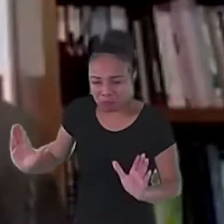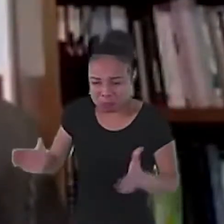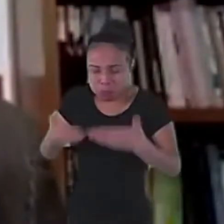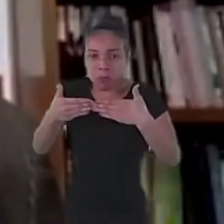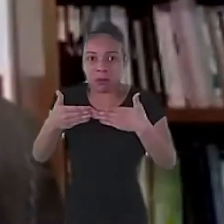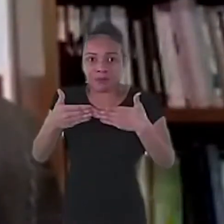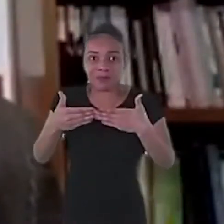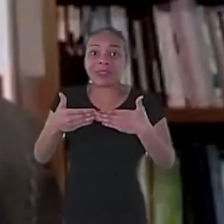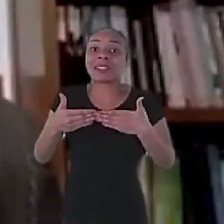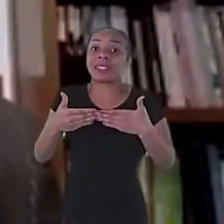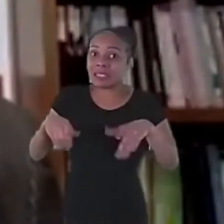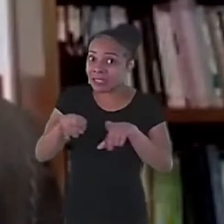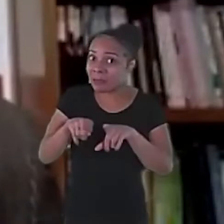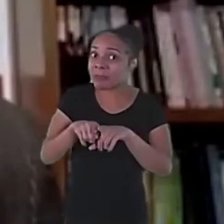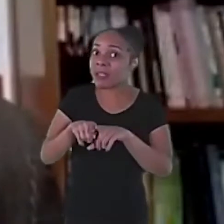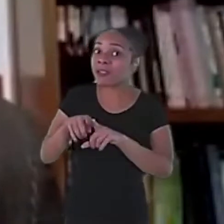também.